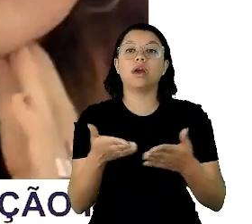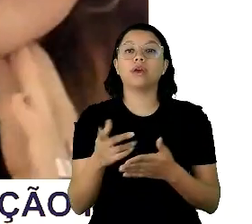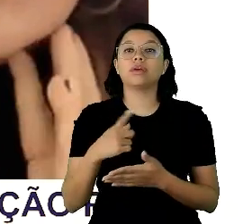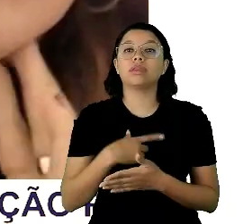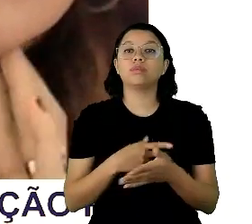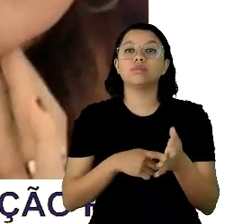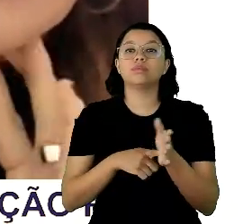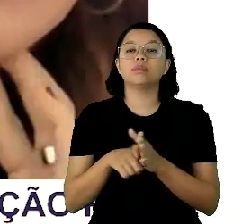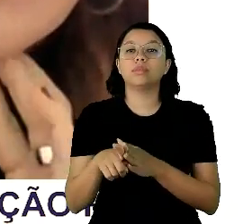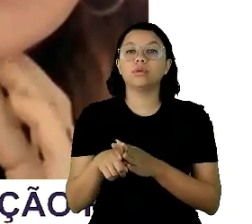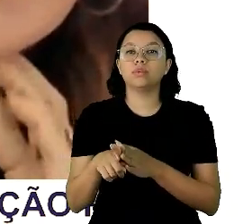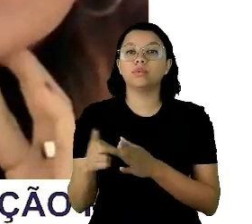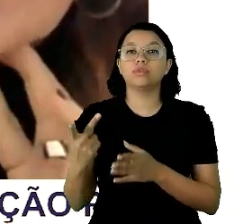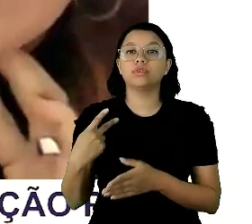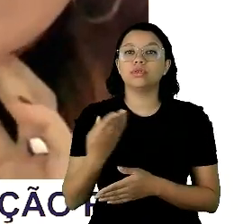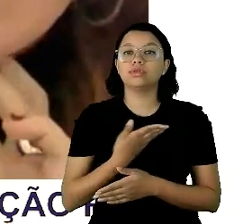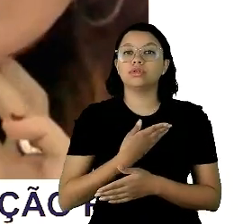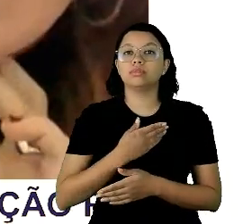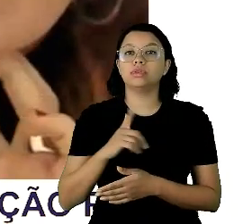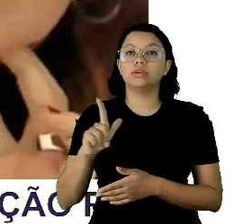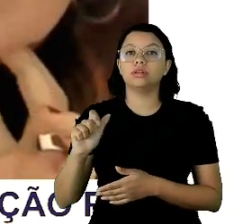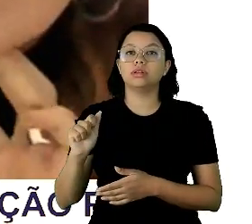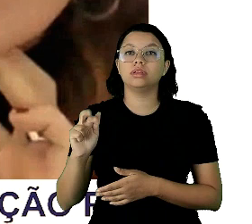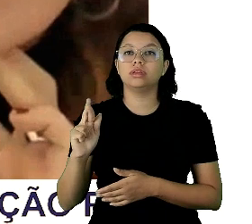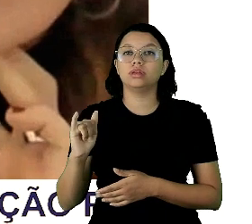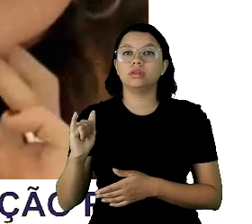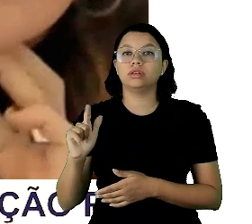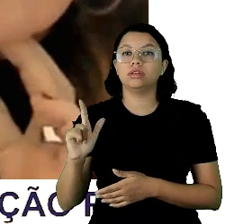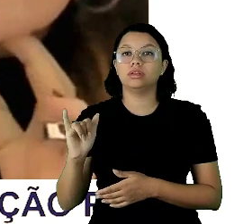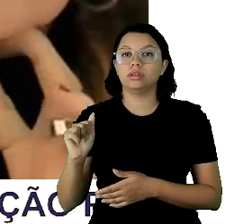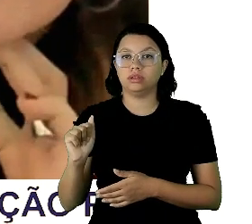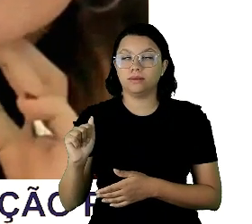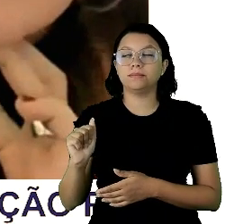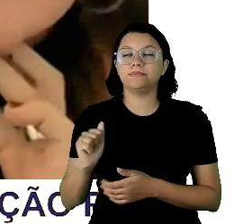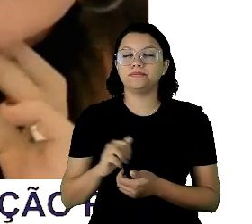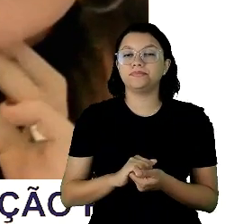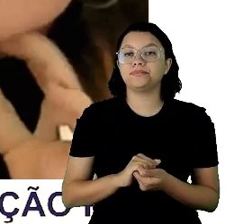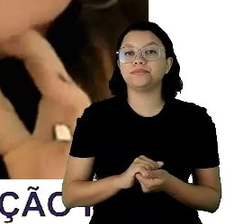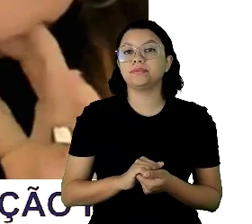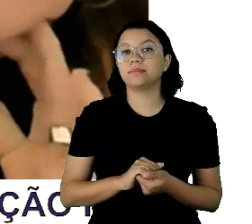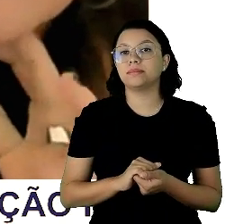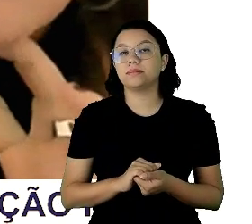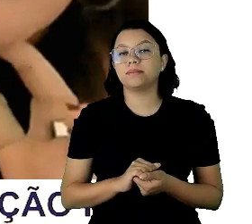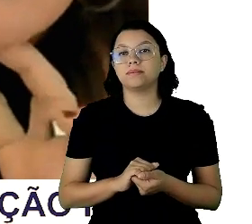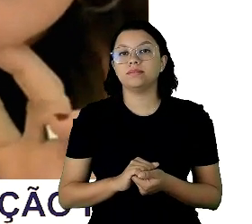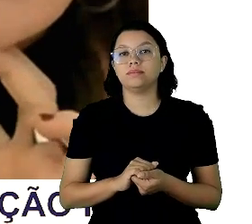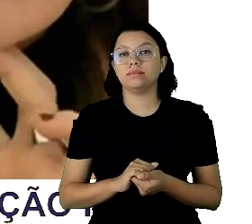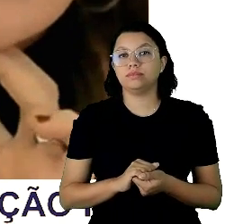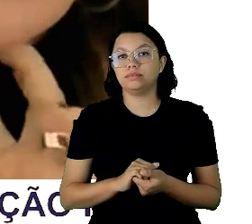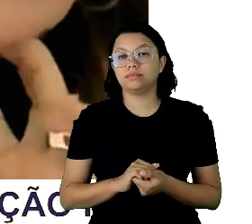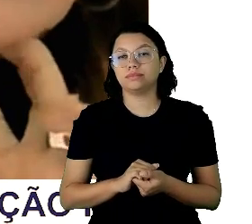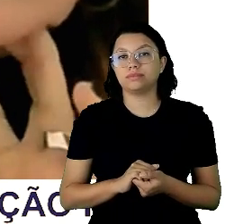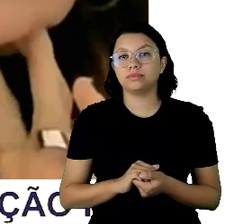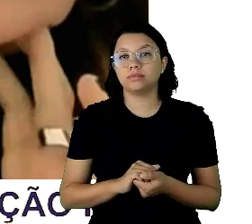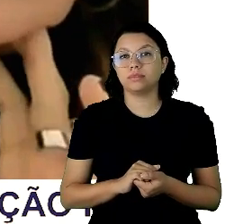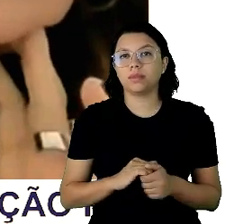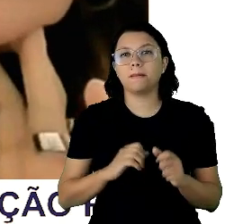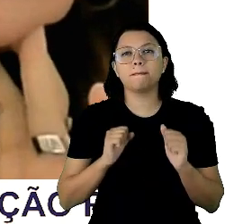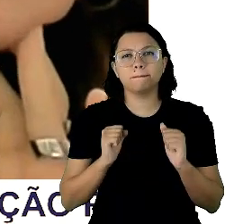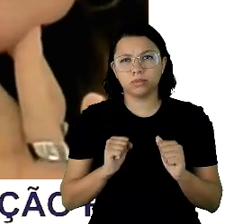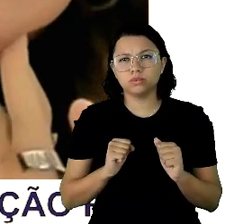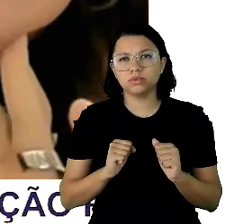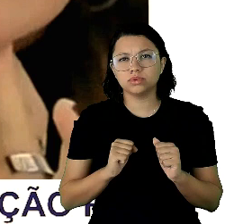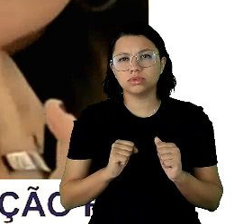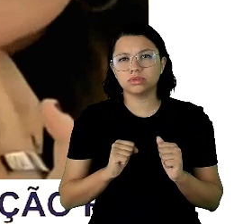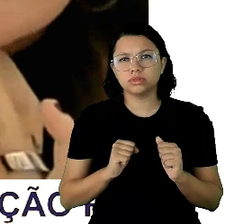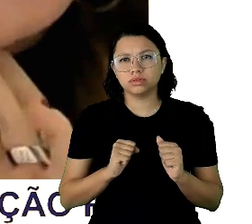colega Marília Gomes de Aguiar Leonel Ferreira. É possível atribuir presunção de verdade